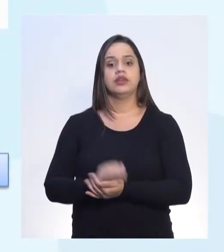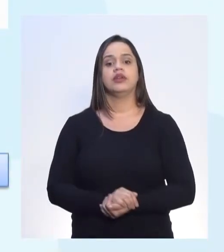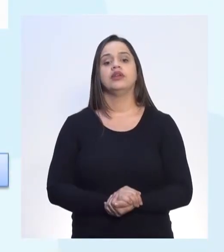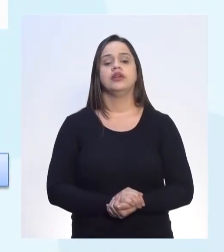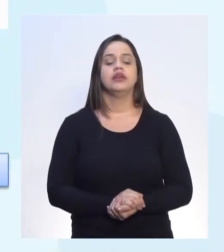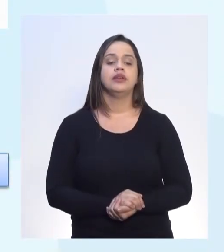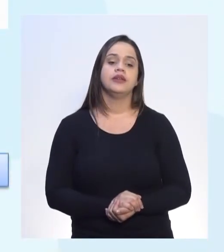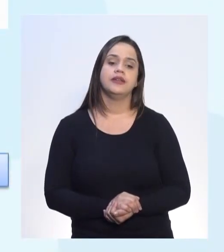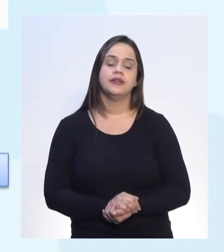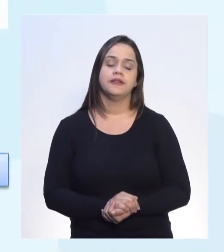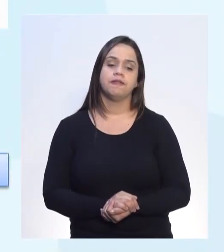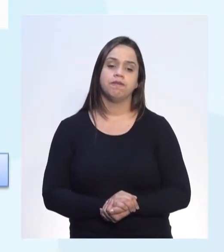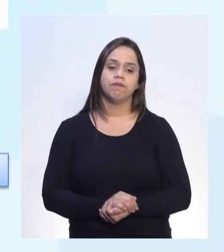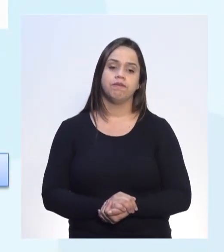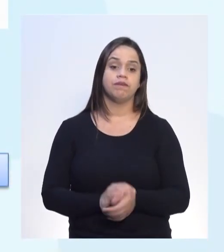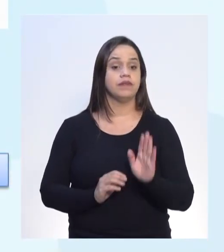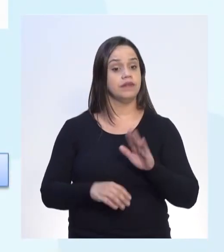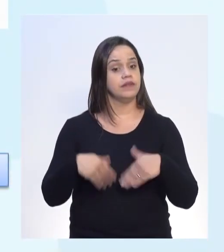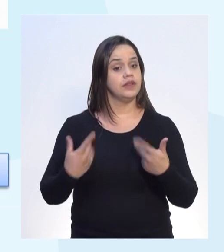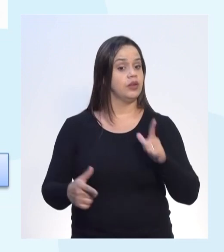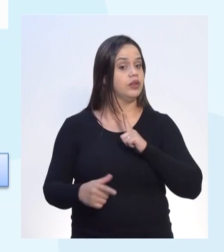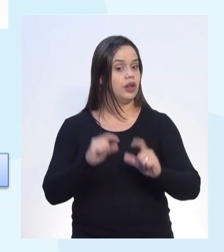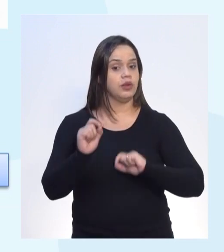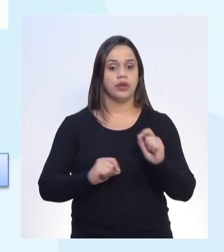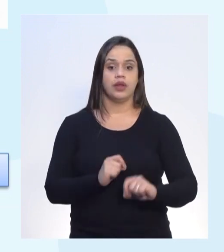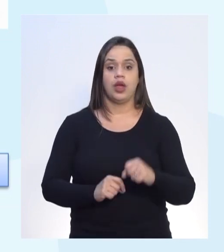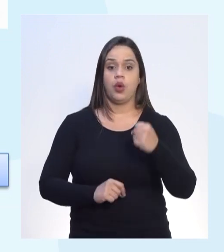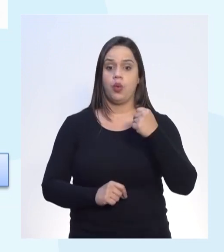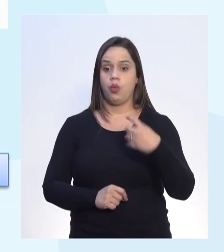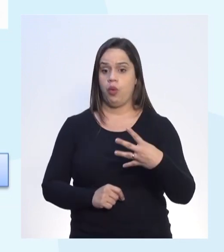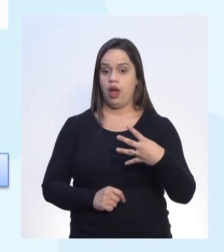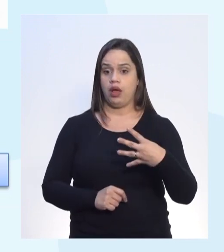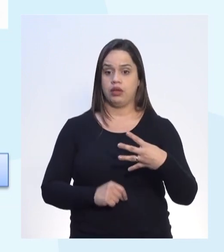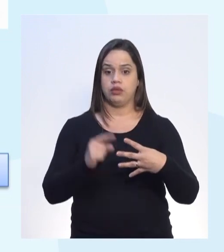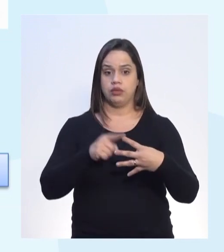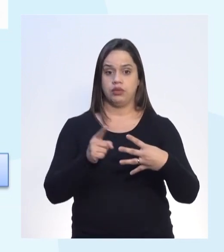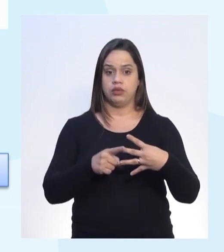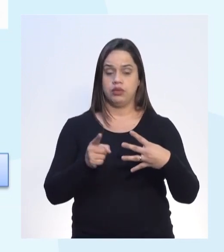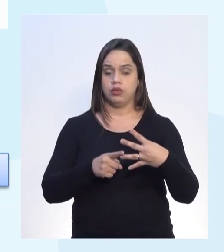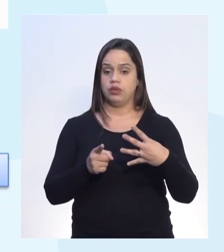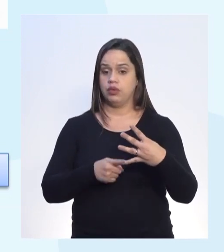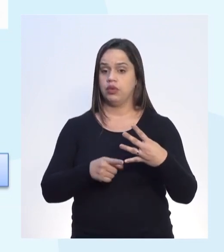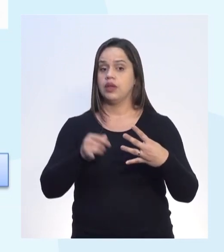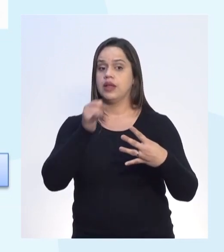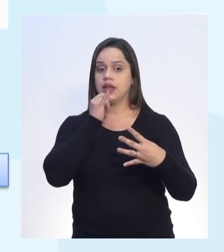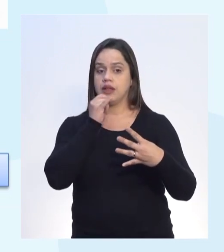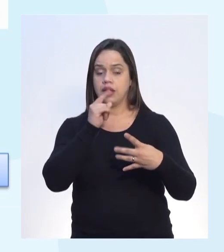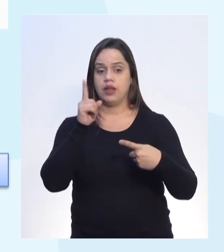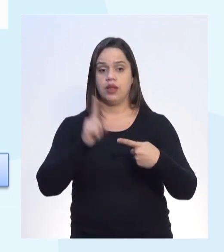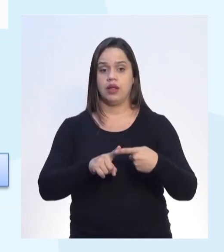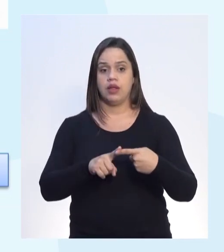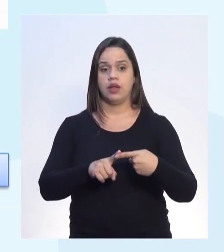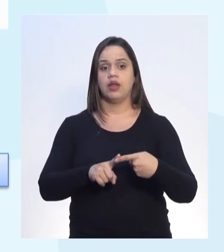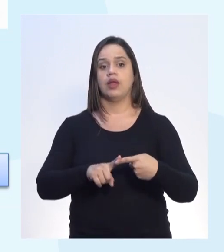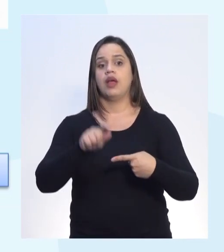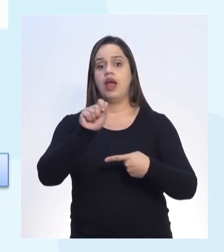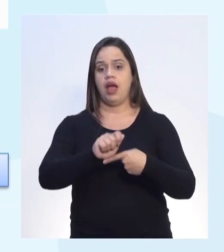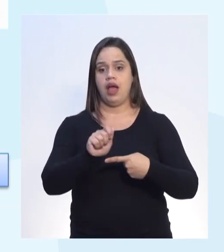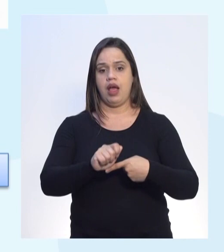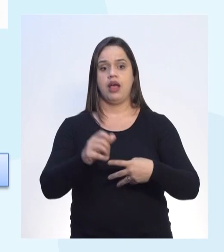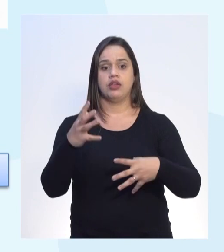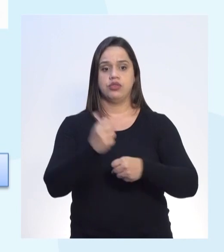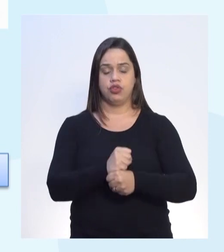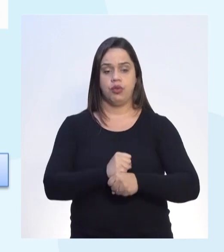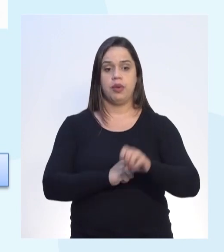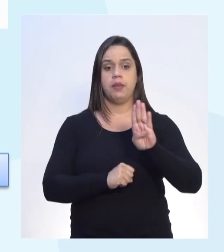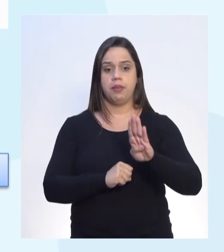lá, tá? Então, nós temos aí 4 situações, 4 exemplos. No primeiro caso, temos aí uma soma. Na letra